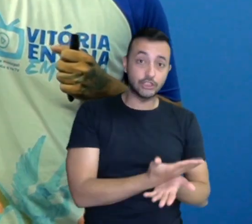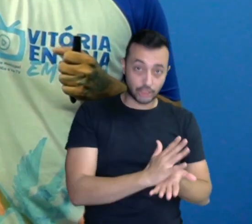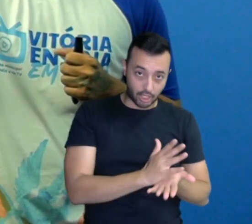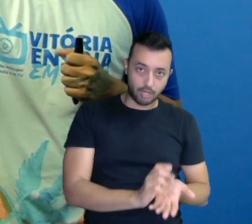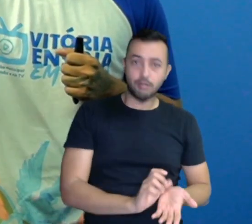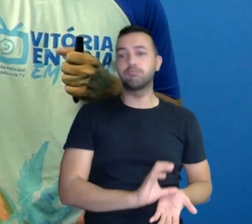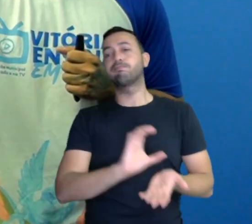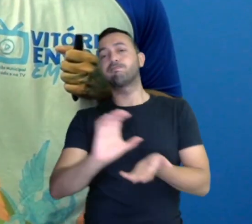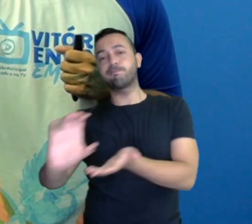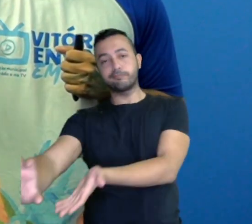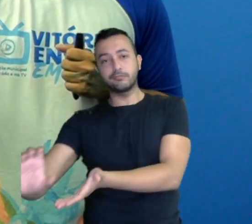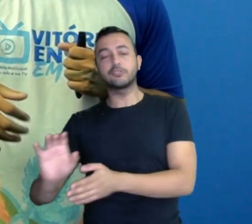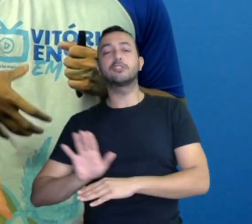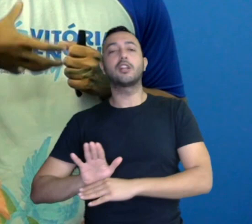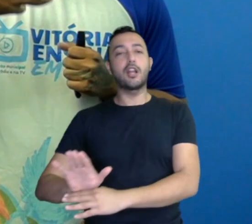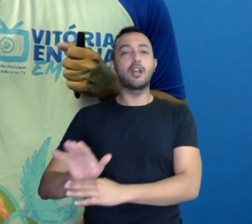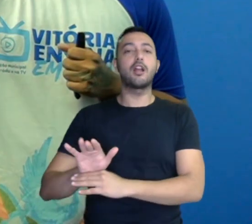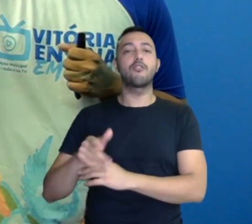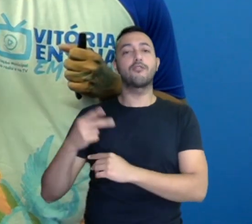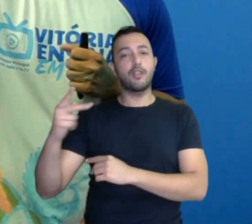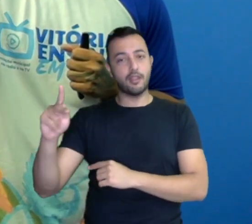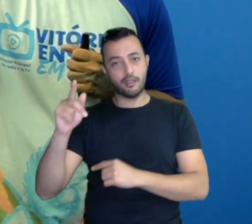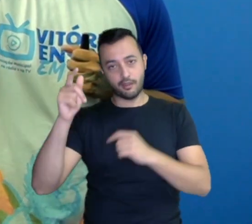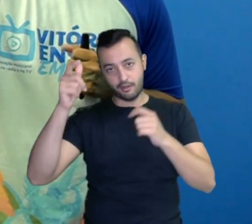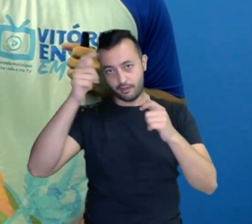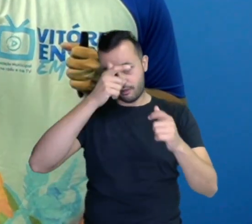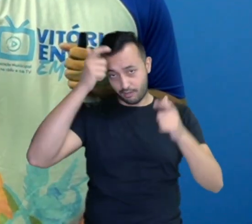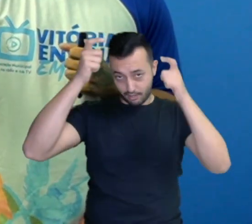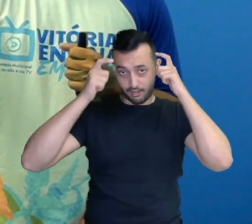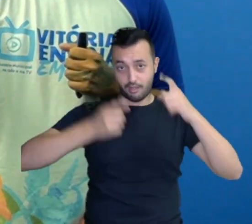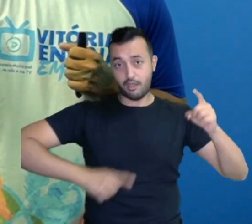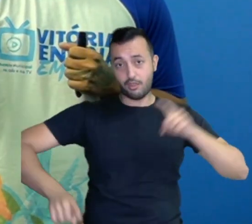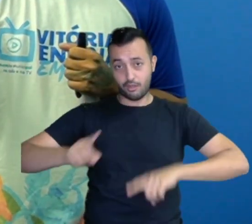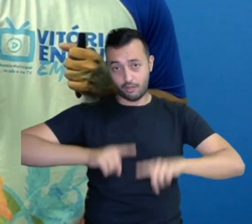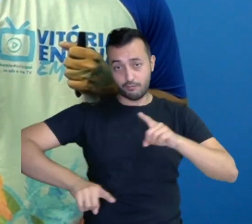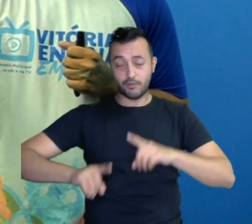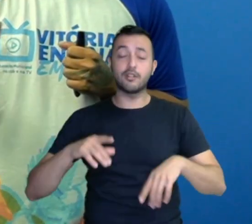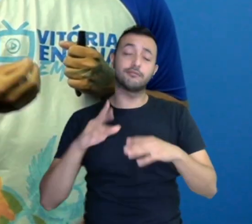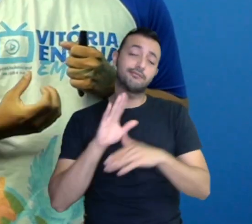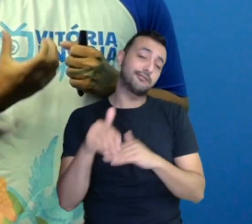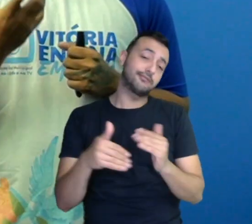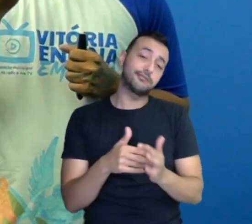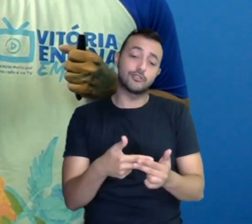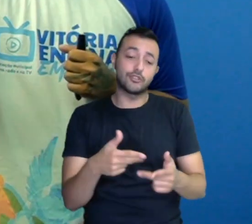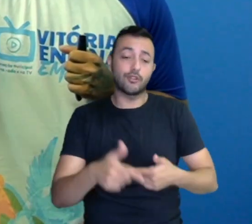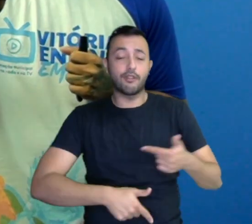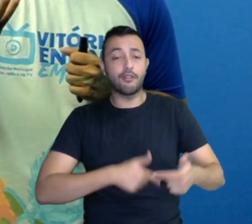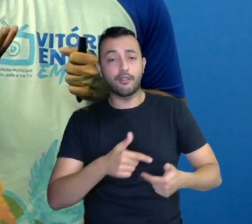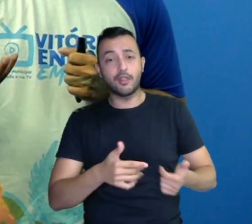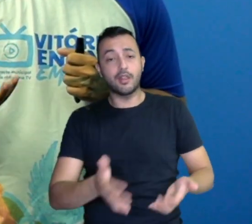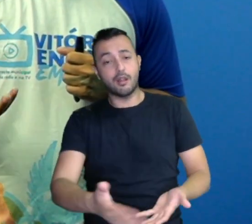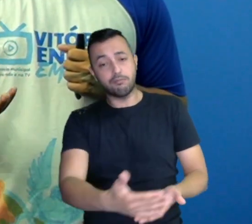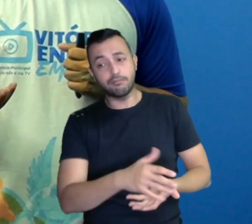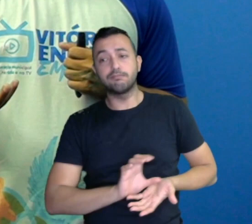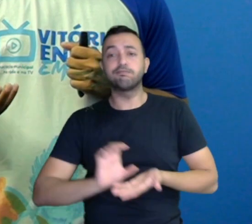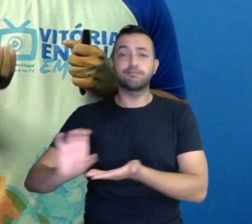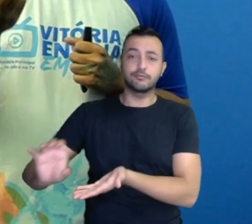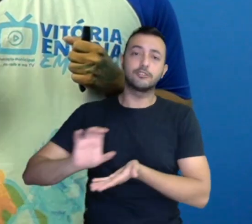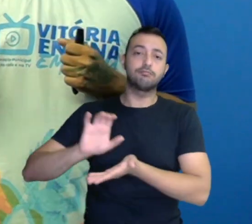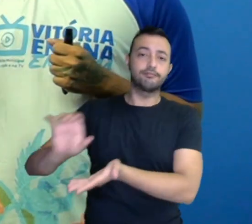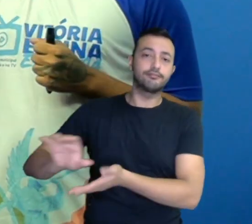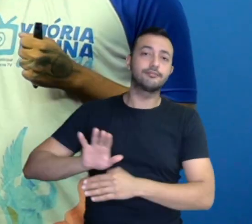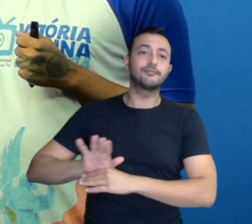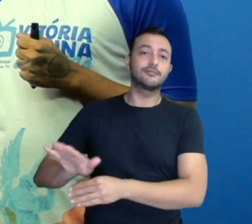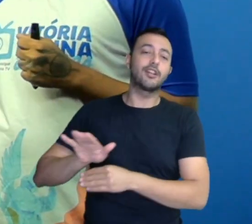eram entregues ao rei, a maior parte da sua produção era entregue à realeza. Então, isso aí eram tributos também,